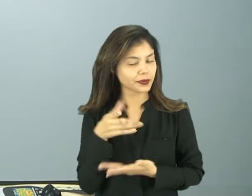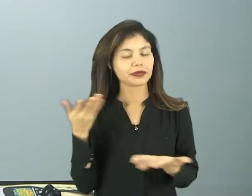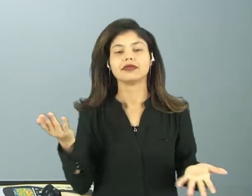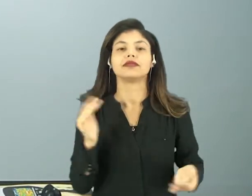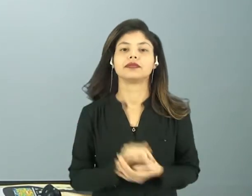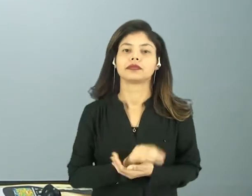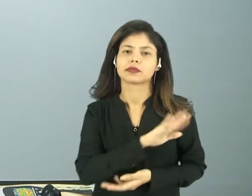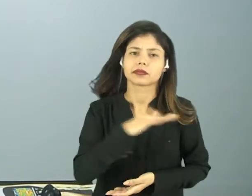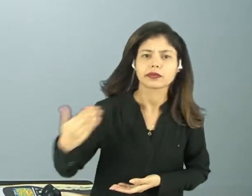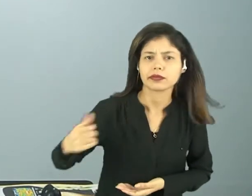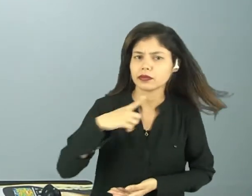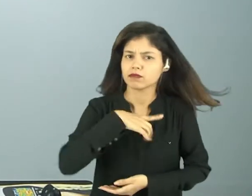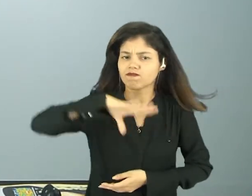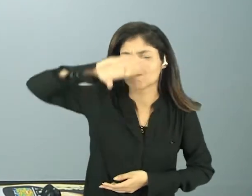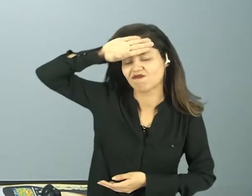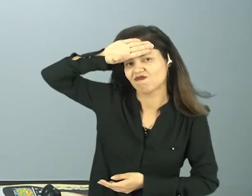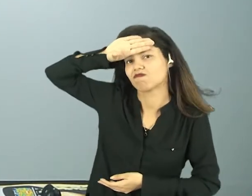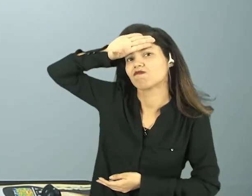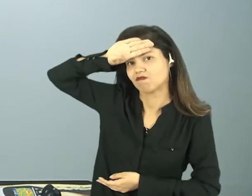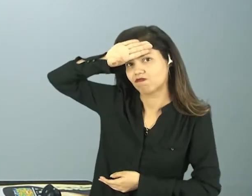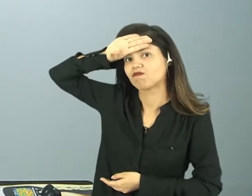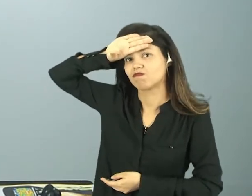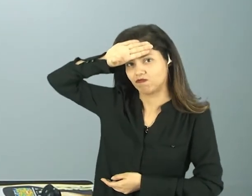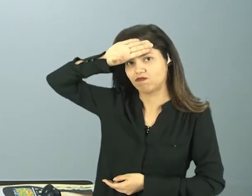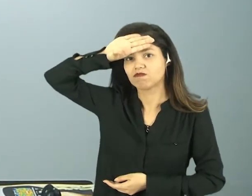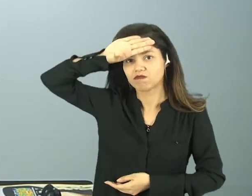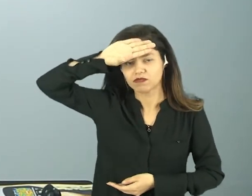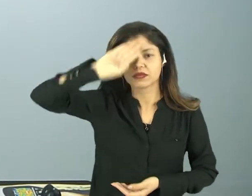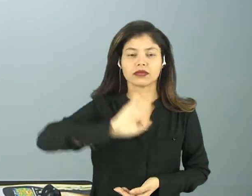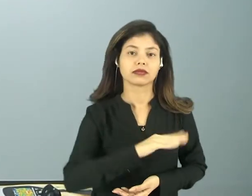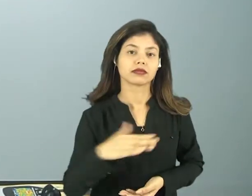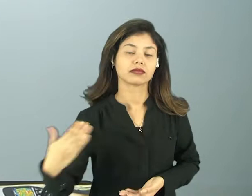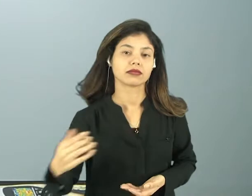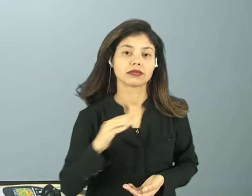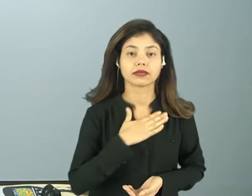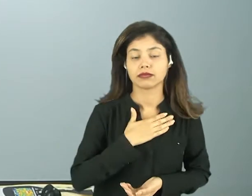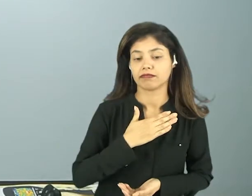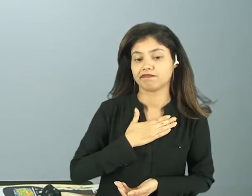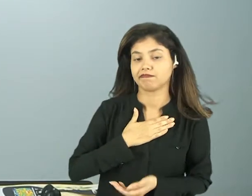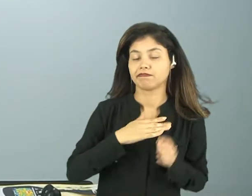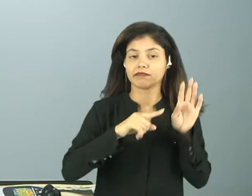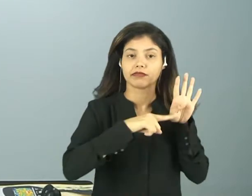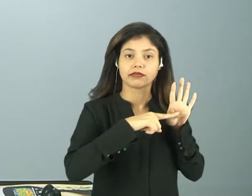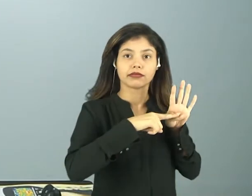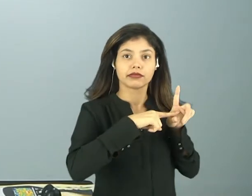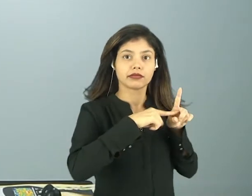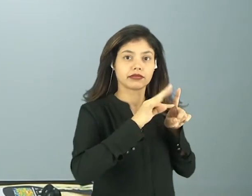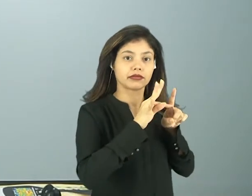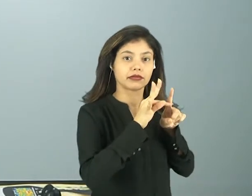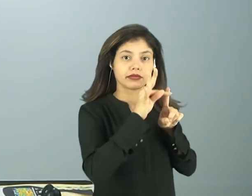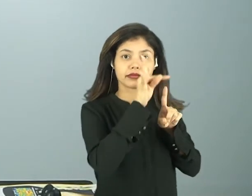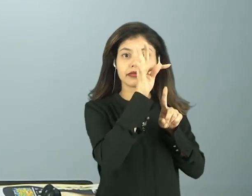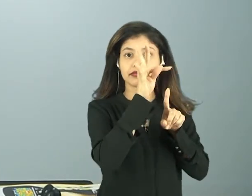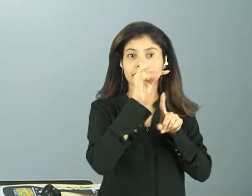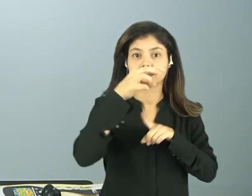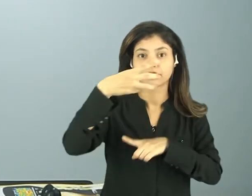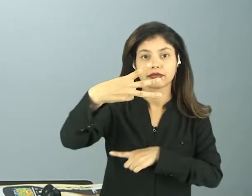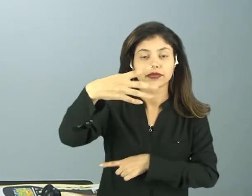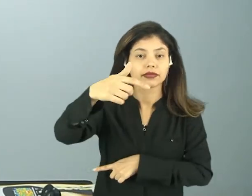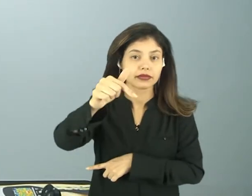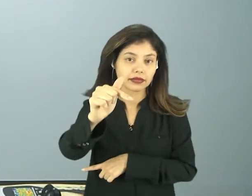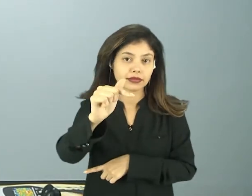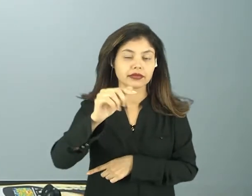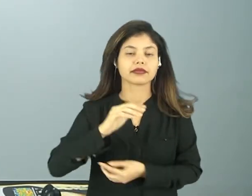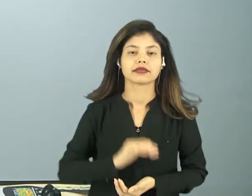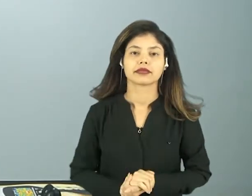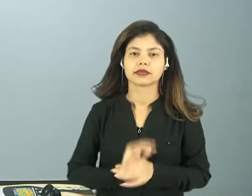Quando é que eu sei que eu estou com febre? Quando a minha temperatura está acima de 37 graus. E